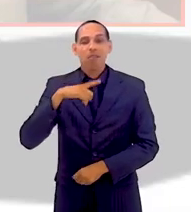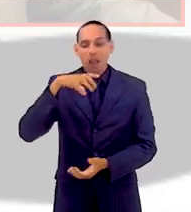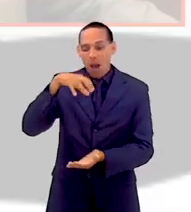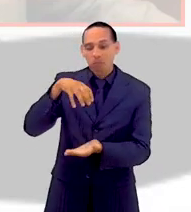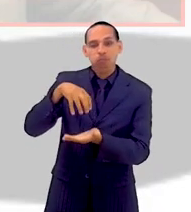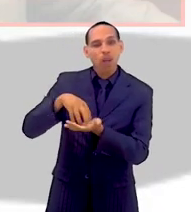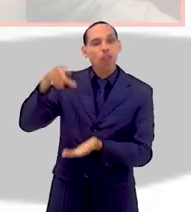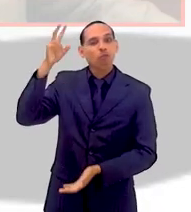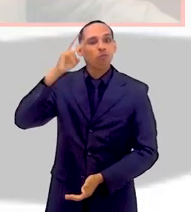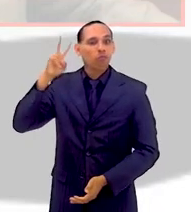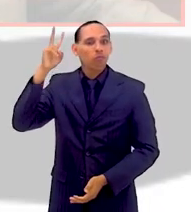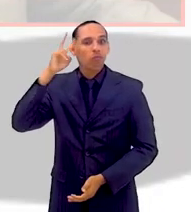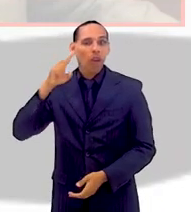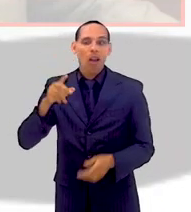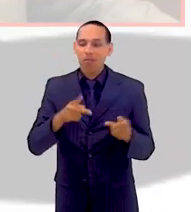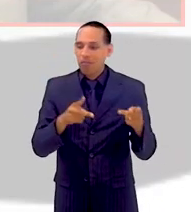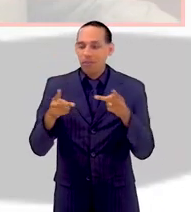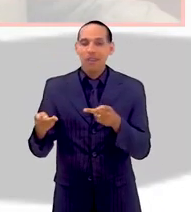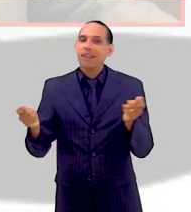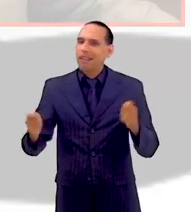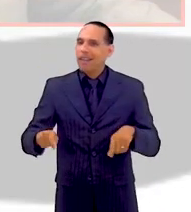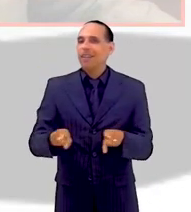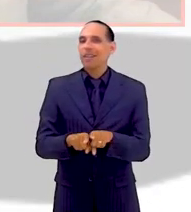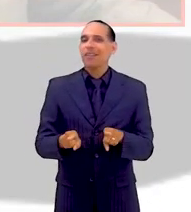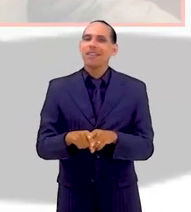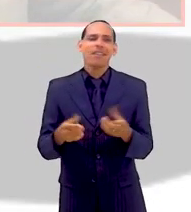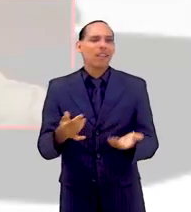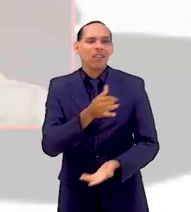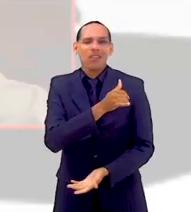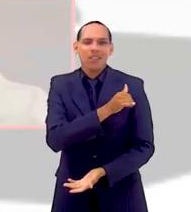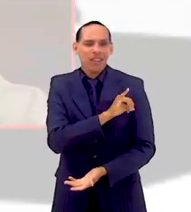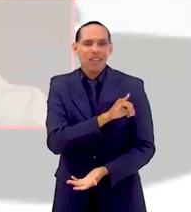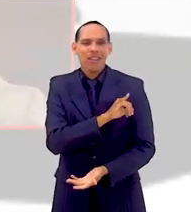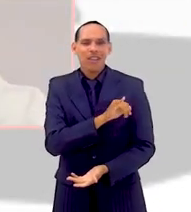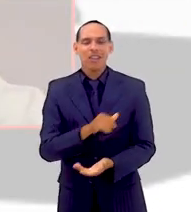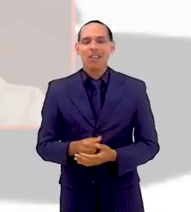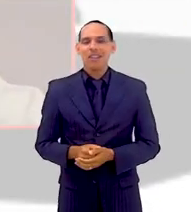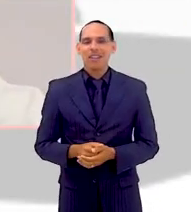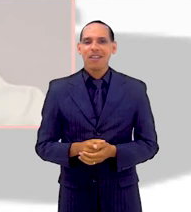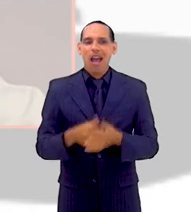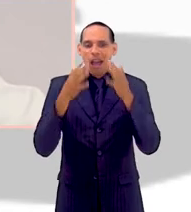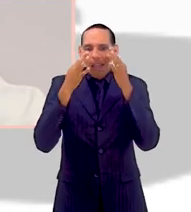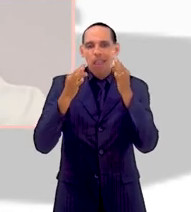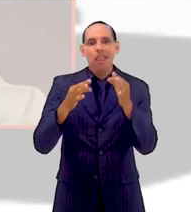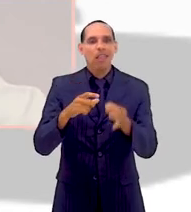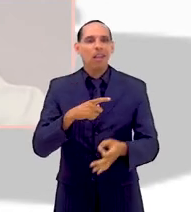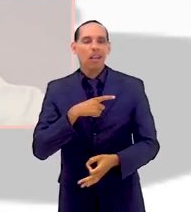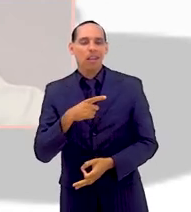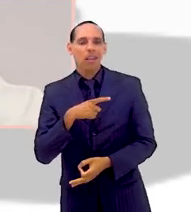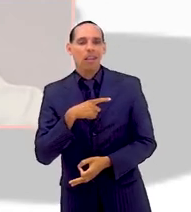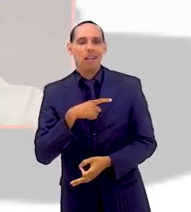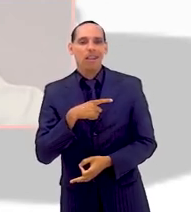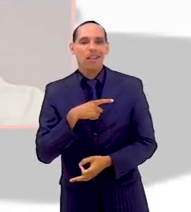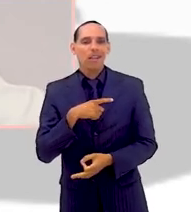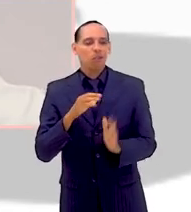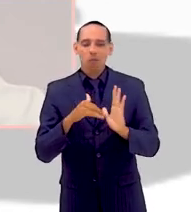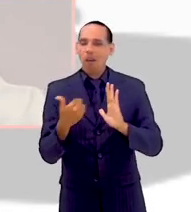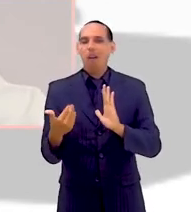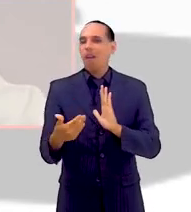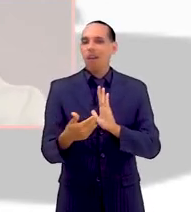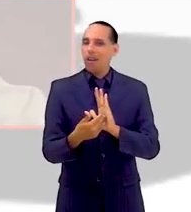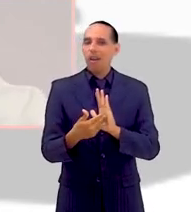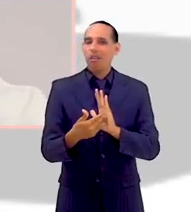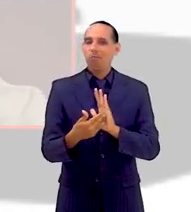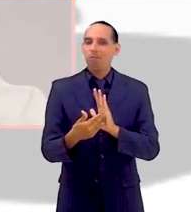histórica que também pode ser visitada. Em suma, o Rio realmente é um grande atrativo no seu sentido pleno.